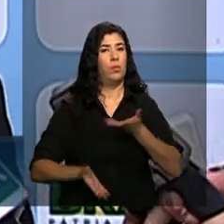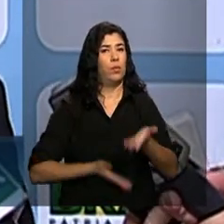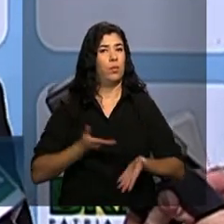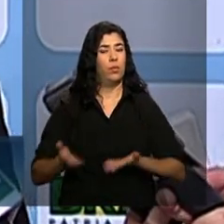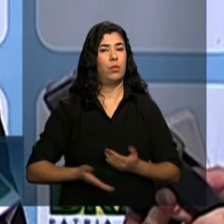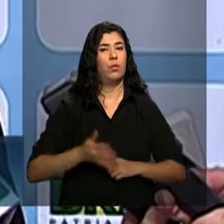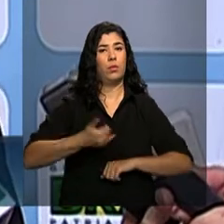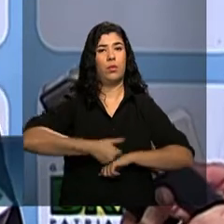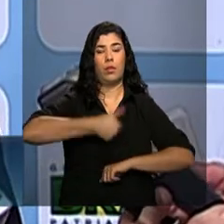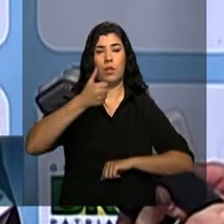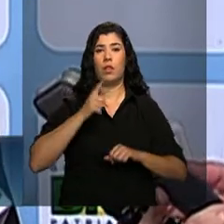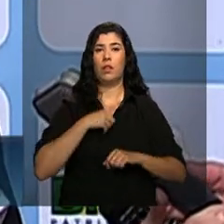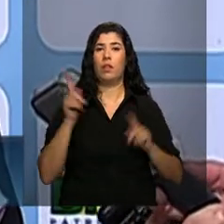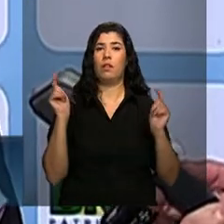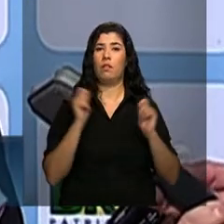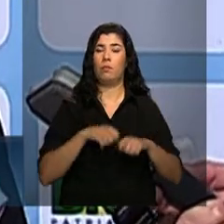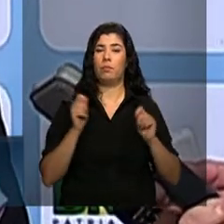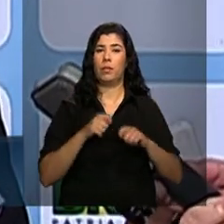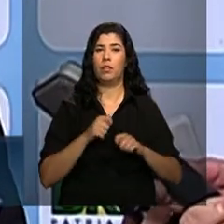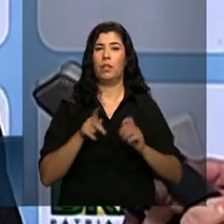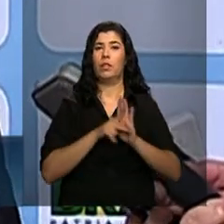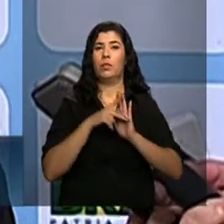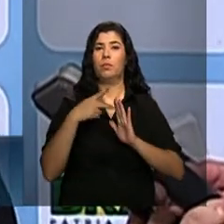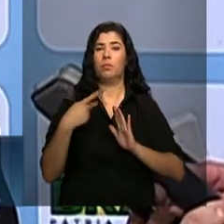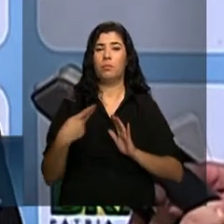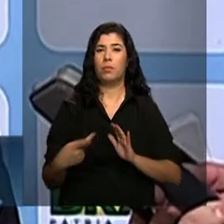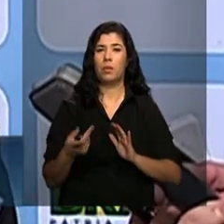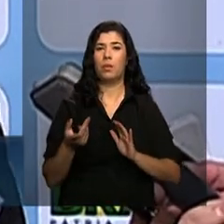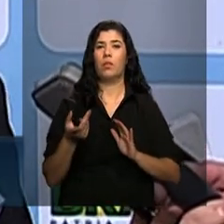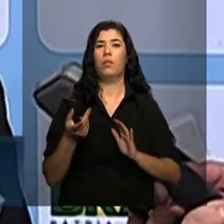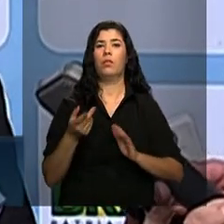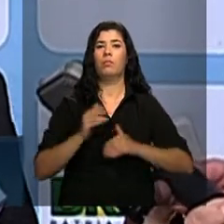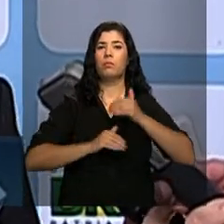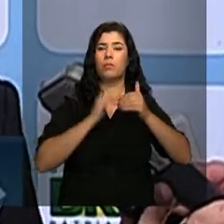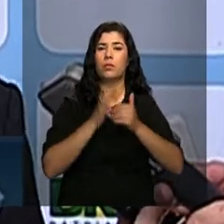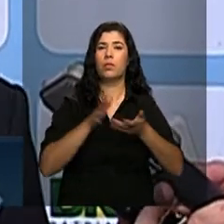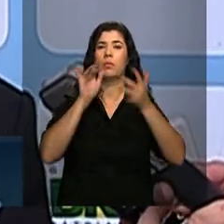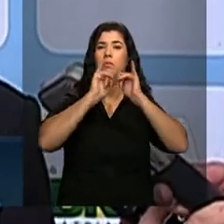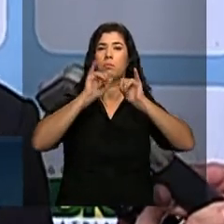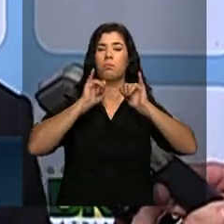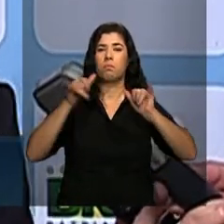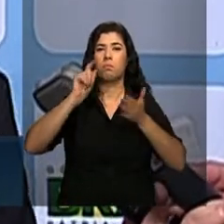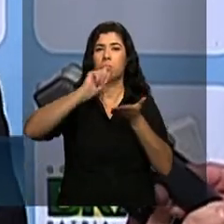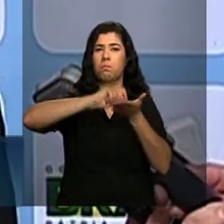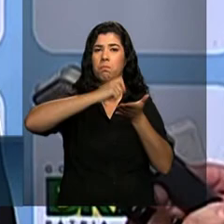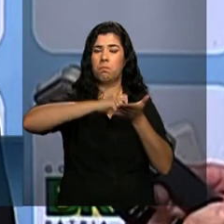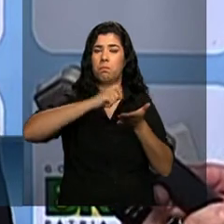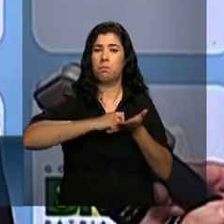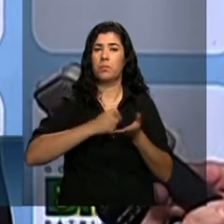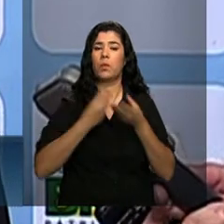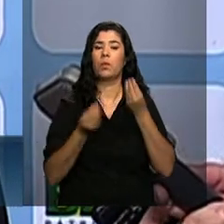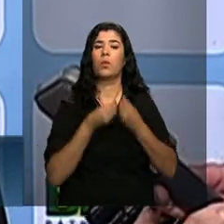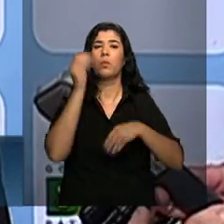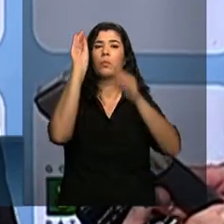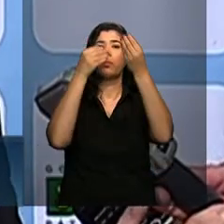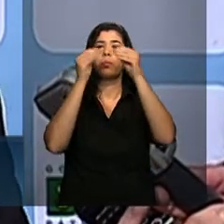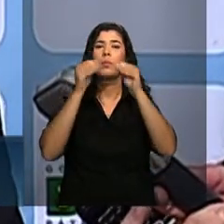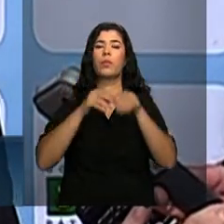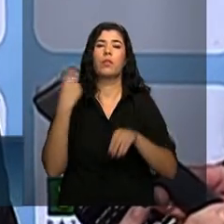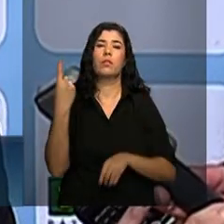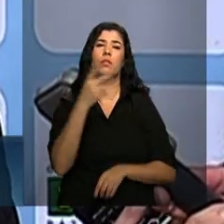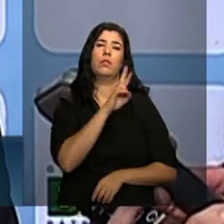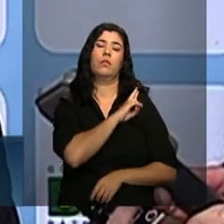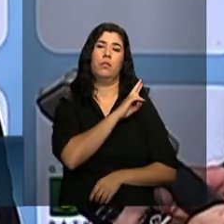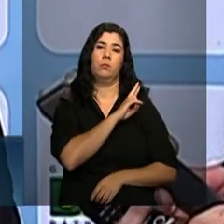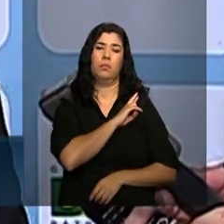melhorar a capacidade de armazenamento de informação, de registros de informação sobre aquilo que está sobre sua alçada. Então, é